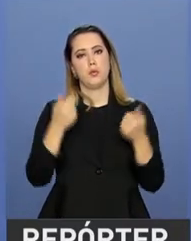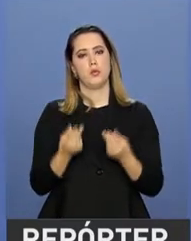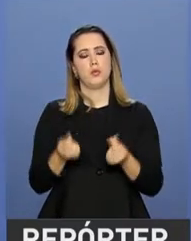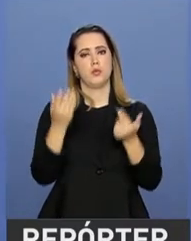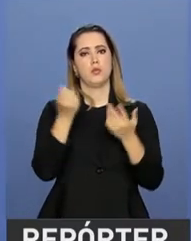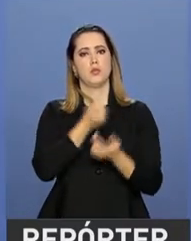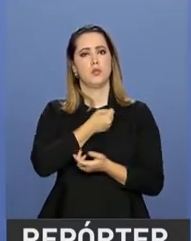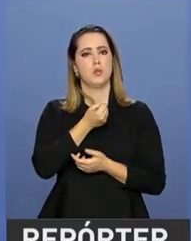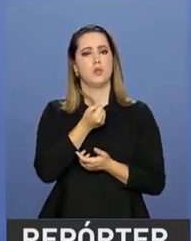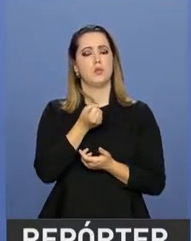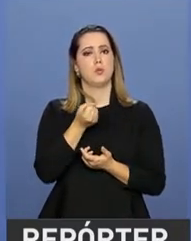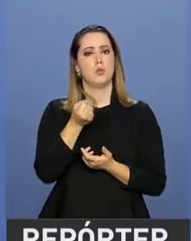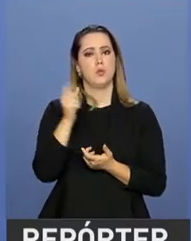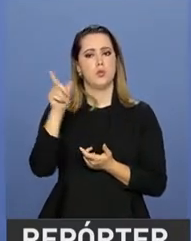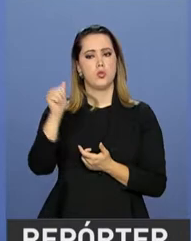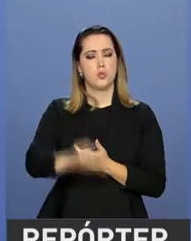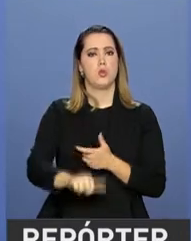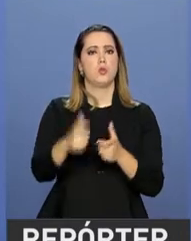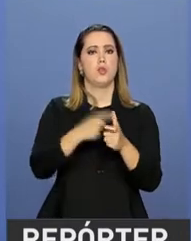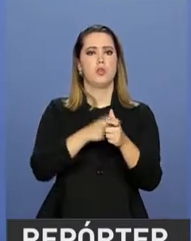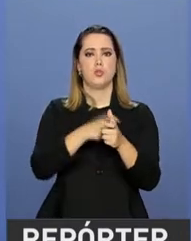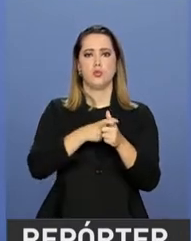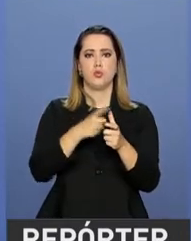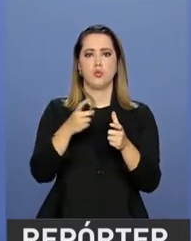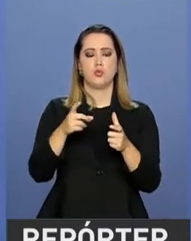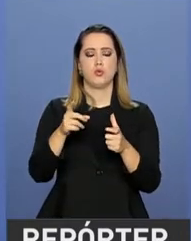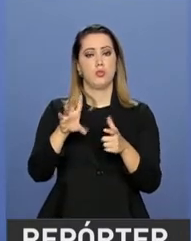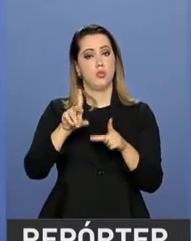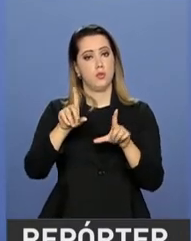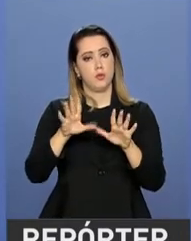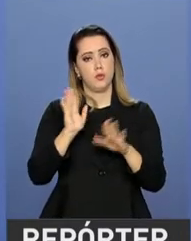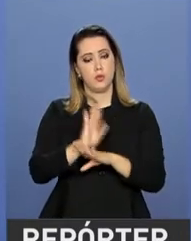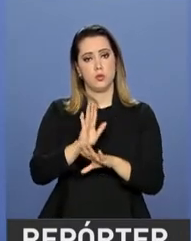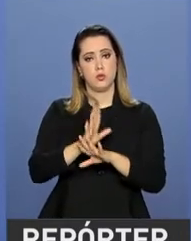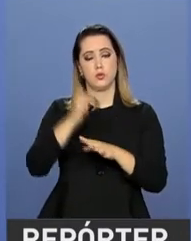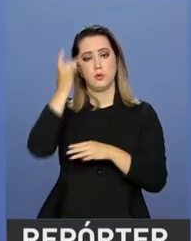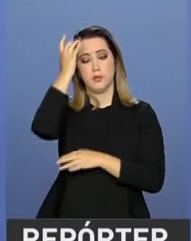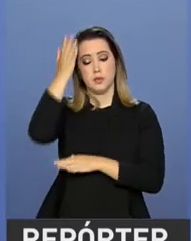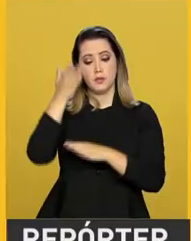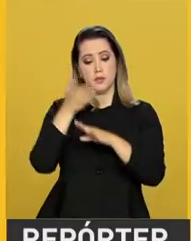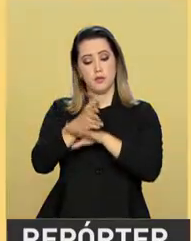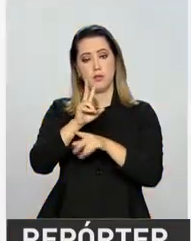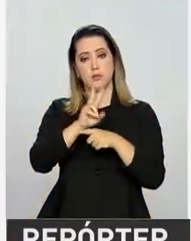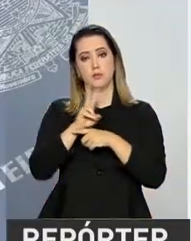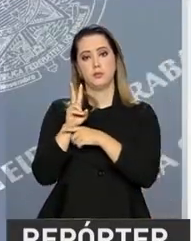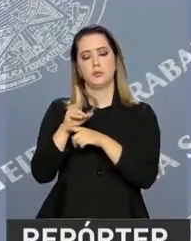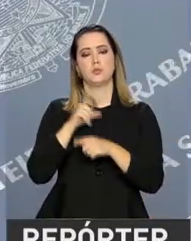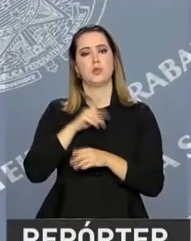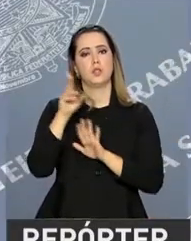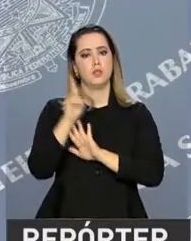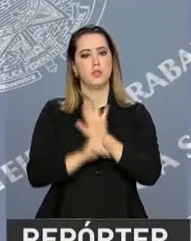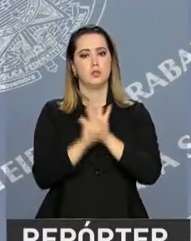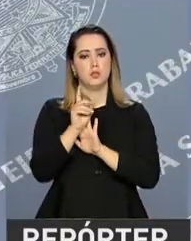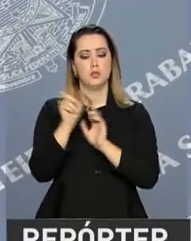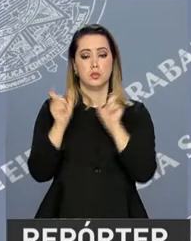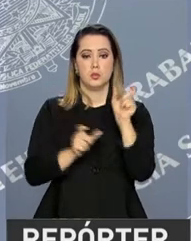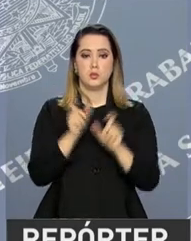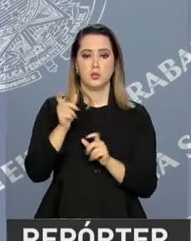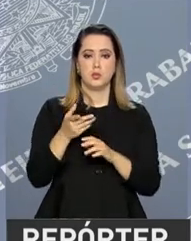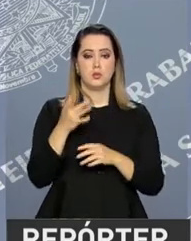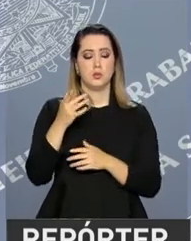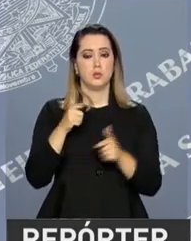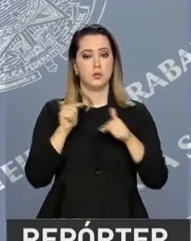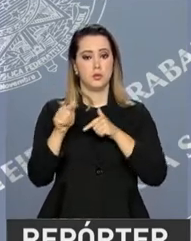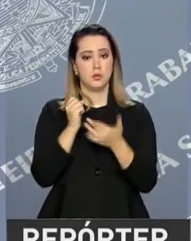índices de inadimplência da economia ajuda a facilitar o acesso ao crédito tem o direito pessoas que trabalhavam com